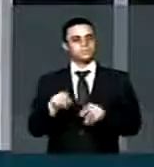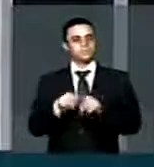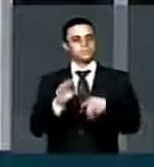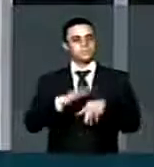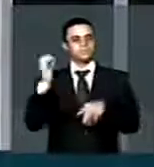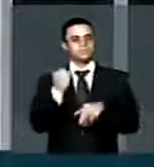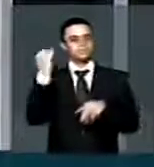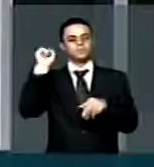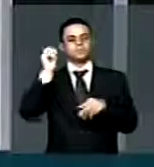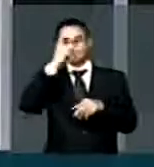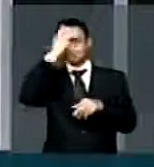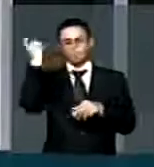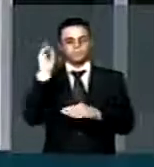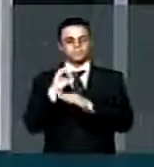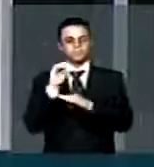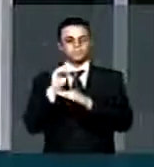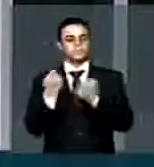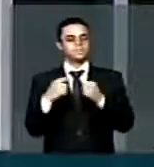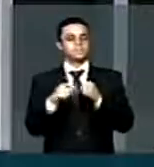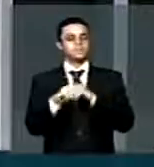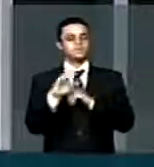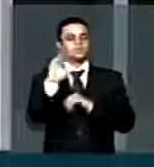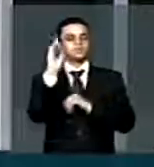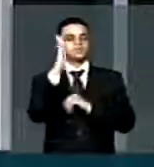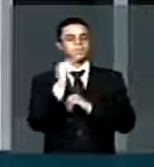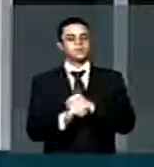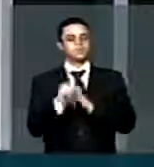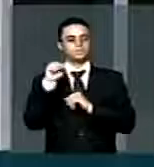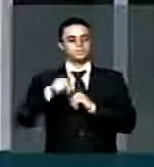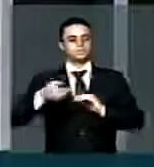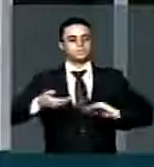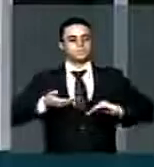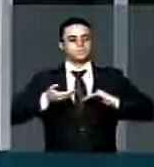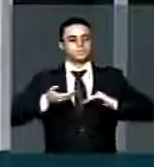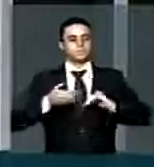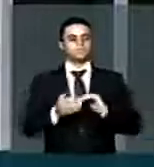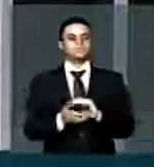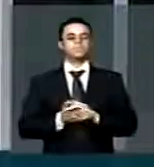mas, sobretudo, cuidando do Brasil no Congresso Nacional Brasileiro. Obrigado.